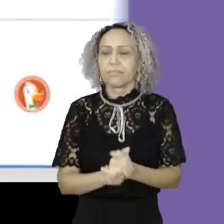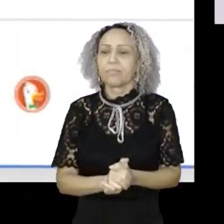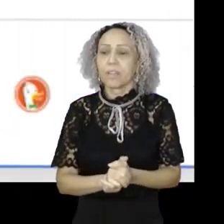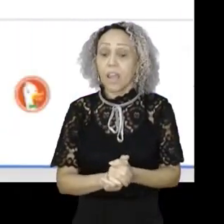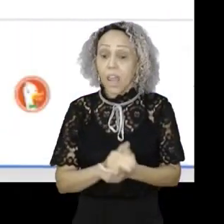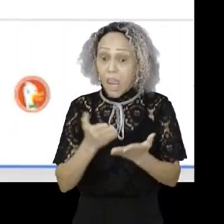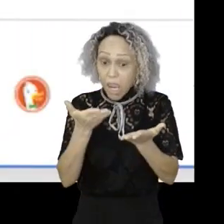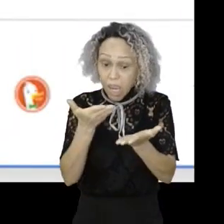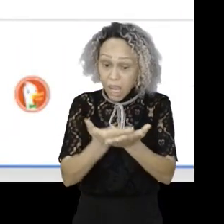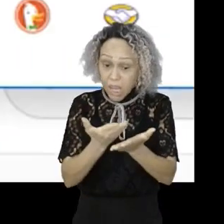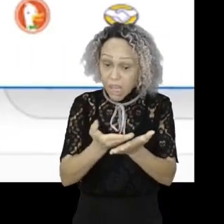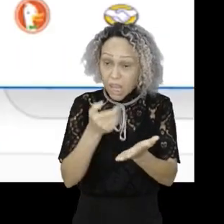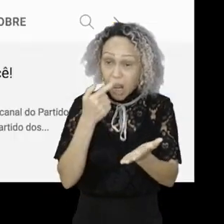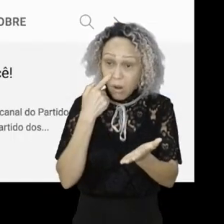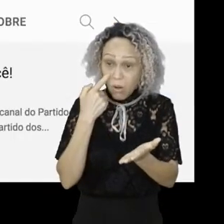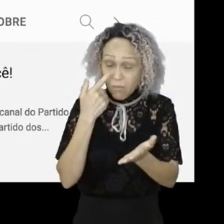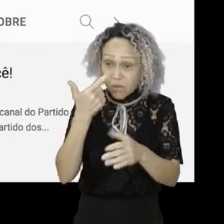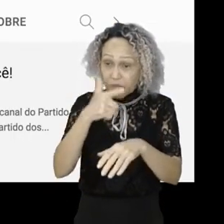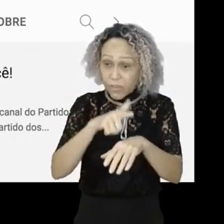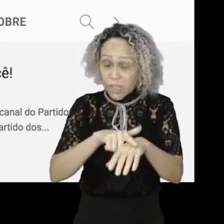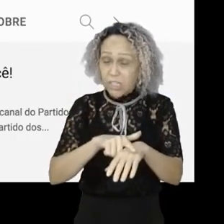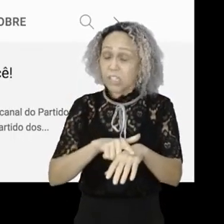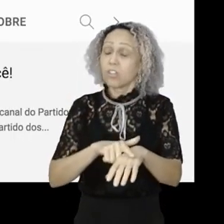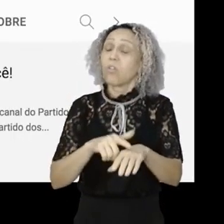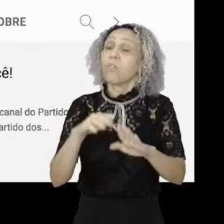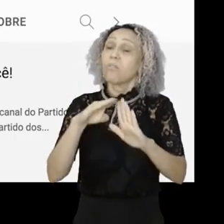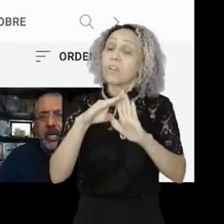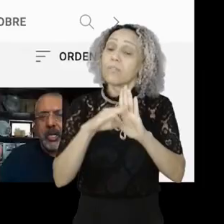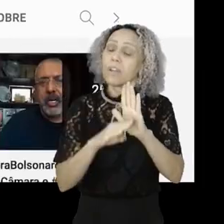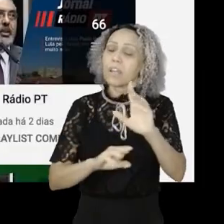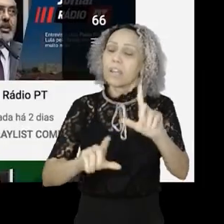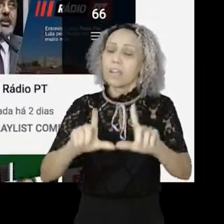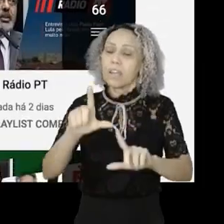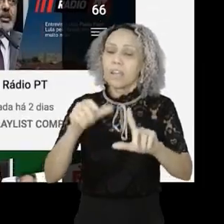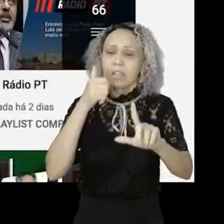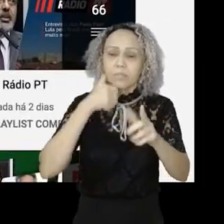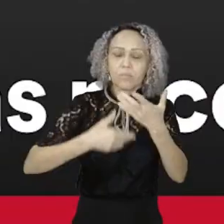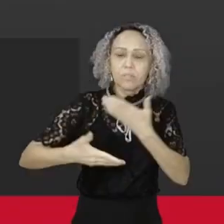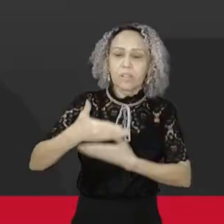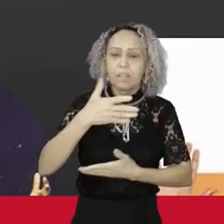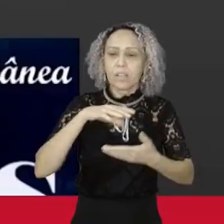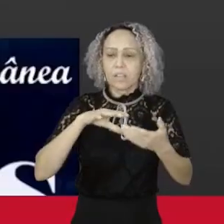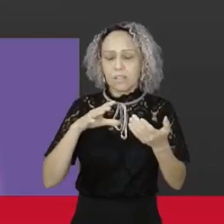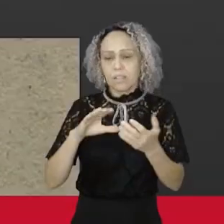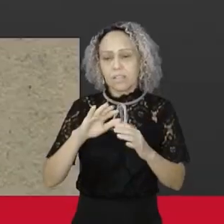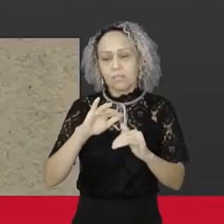Reveja esta e outras aulas na playlist TV Elas por Elas Formação, no canal da TV